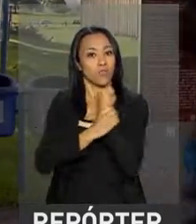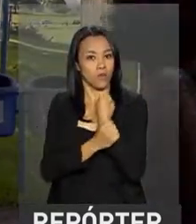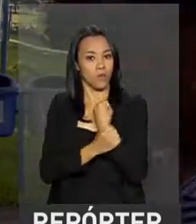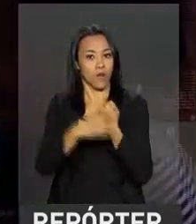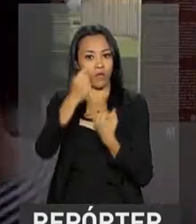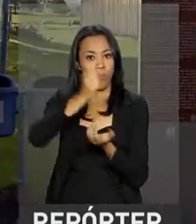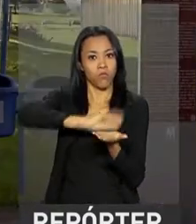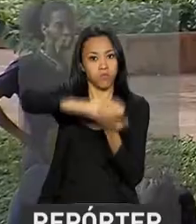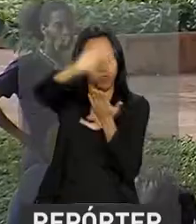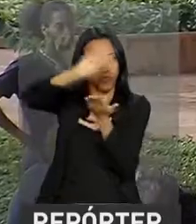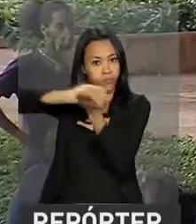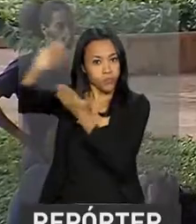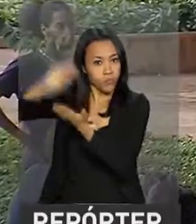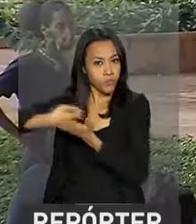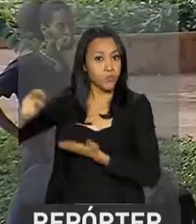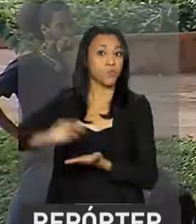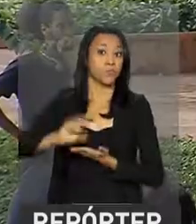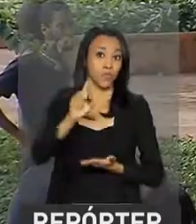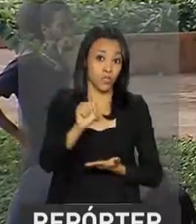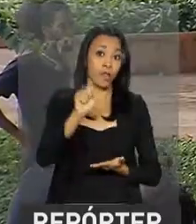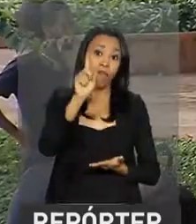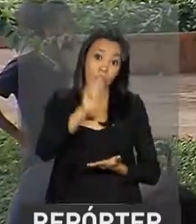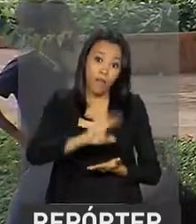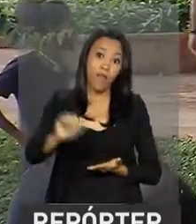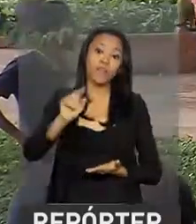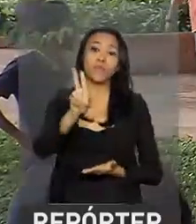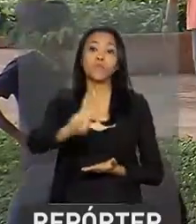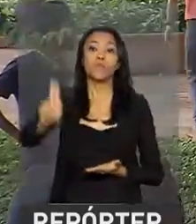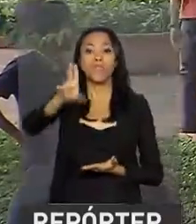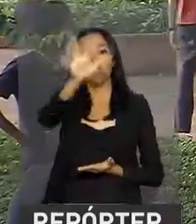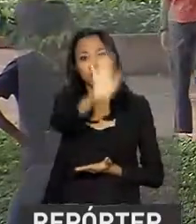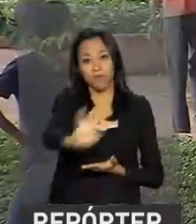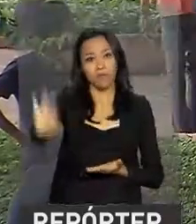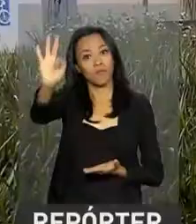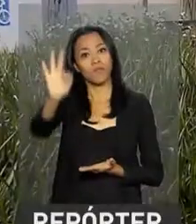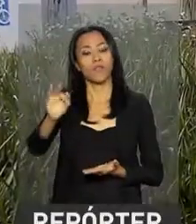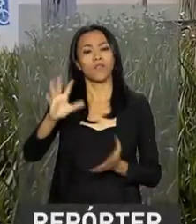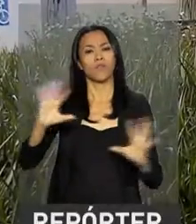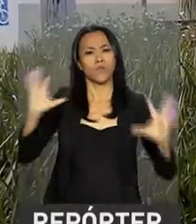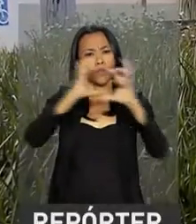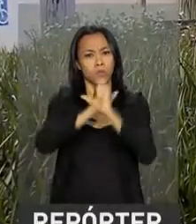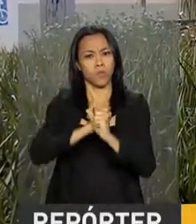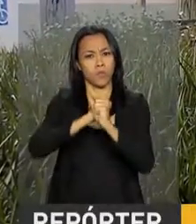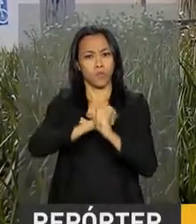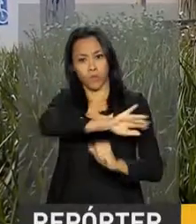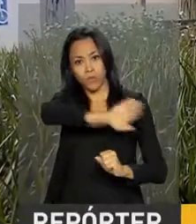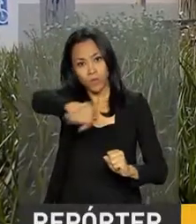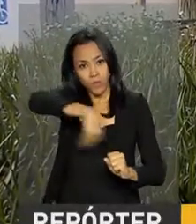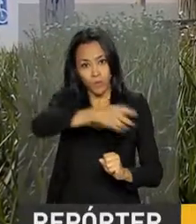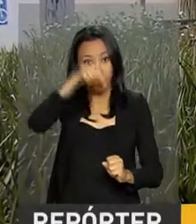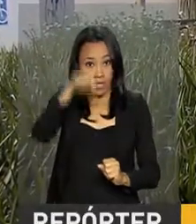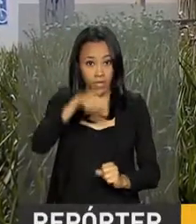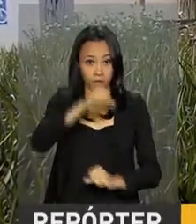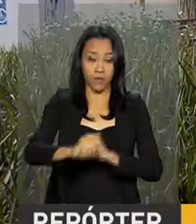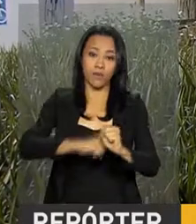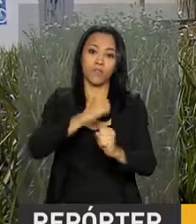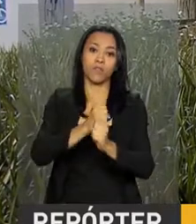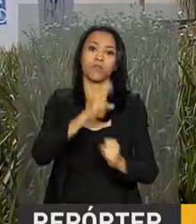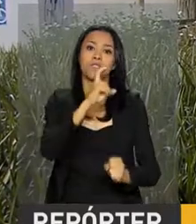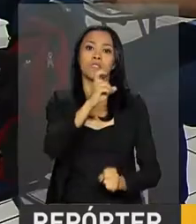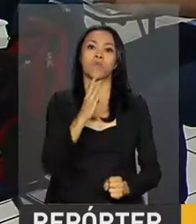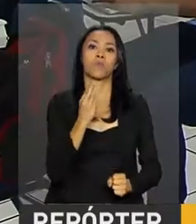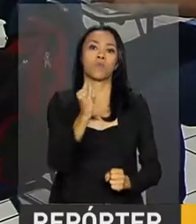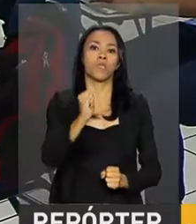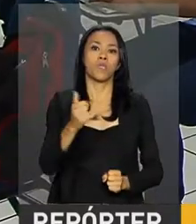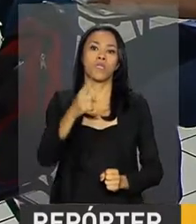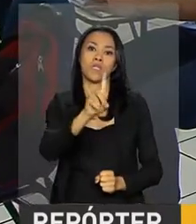maior parte do orçamento liberado será repassada às universidades federais o total de recursos liberados este ano vai chegar a 5